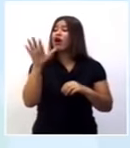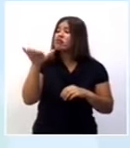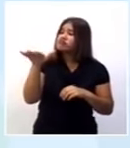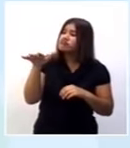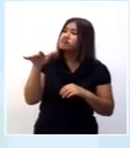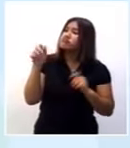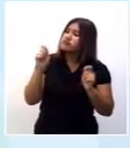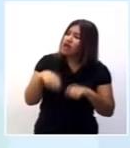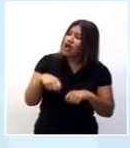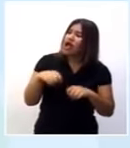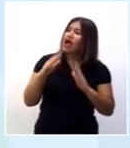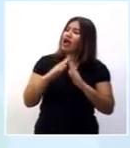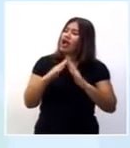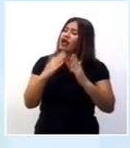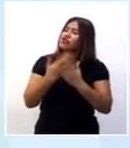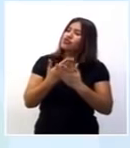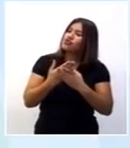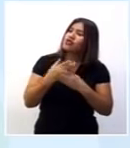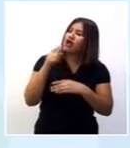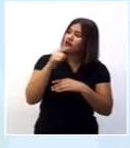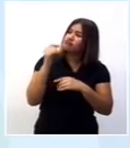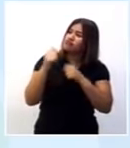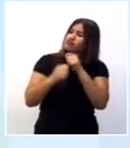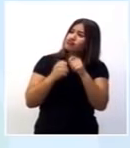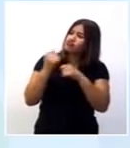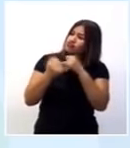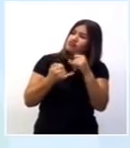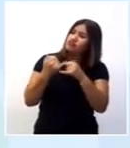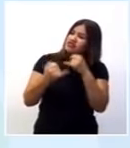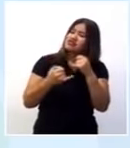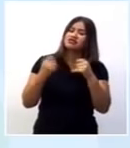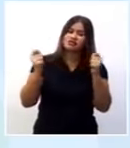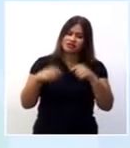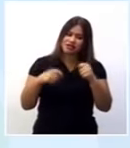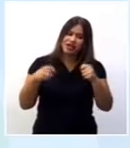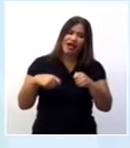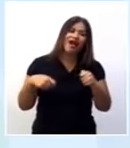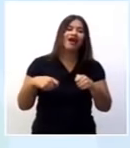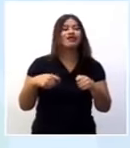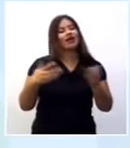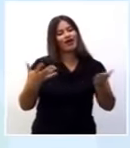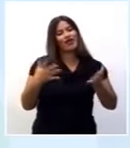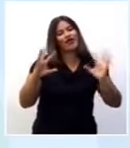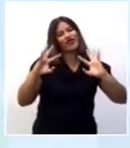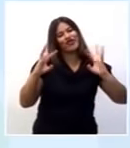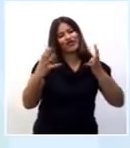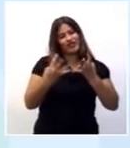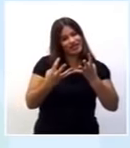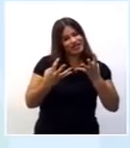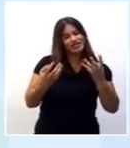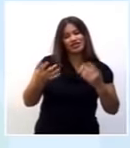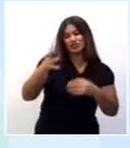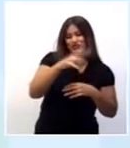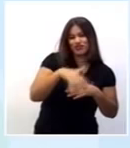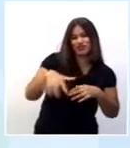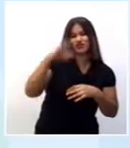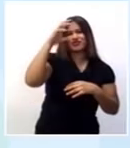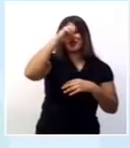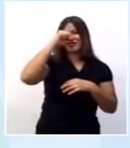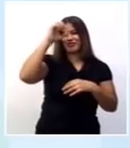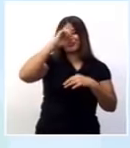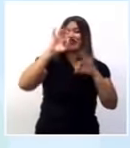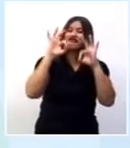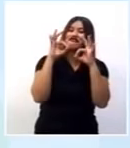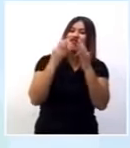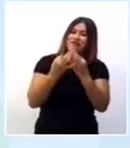em casa, para estudar em casa, até mesmo para distrair em casa esse tempo de quarentena, com a família, jogando um jogo em casa